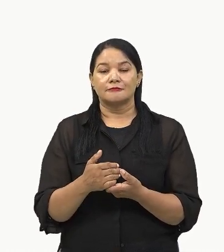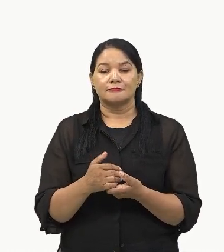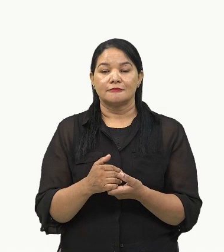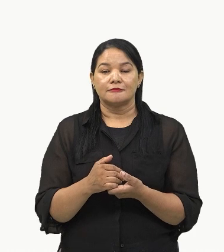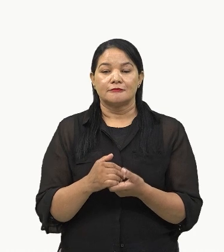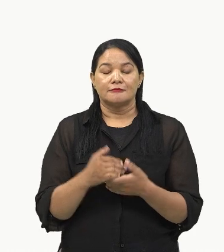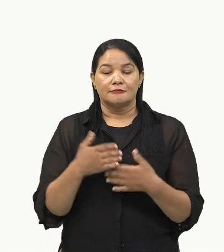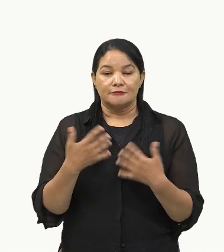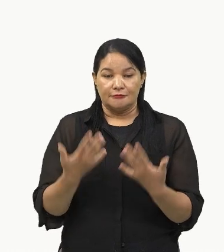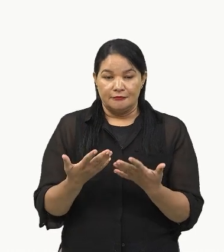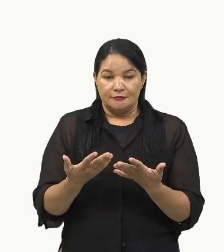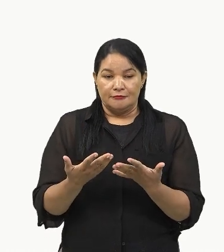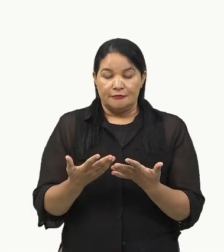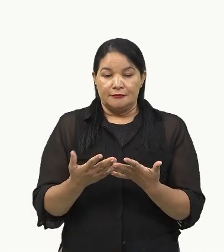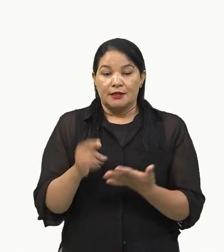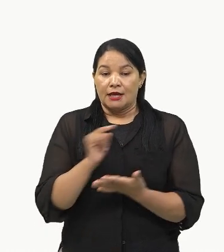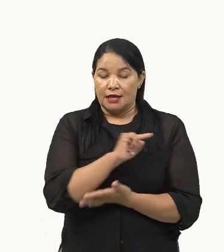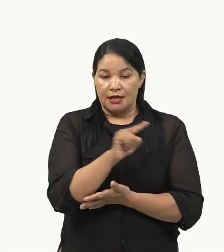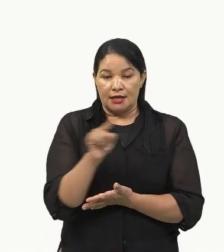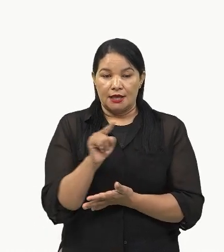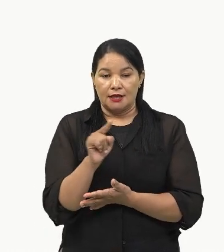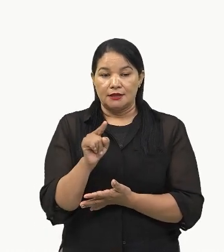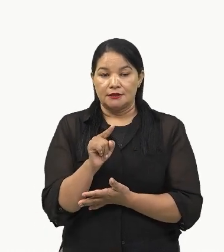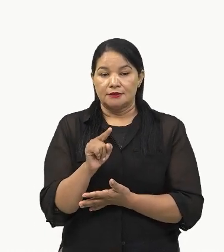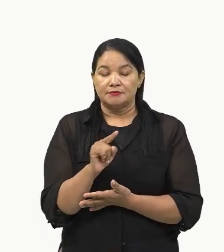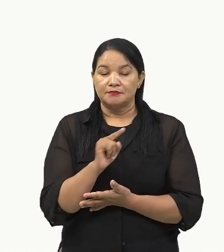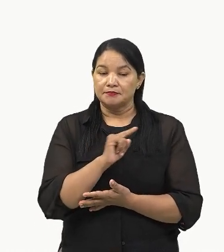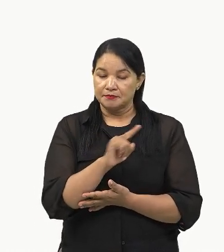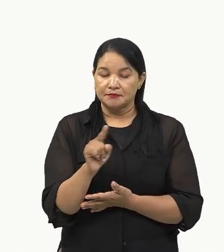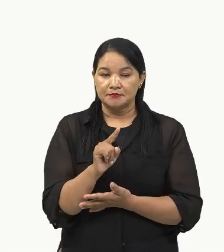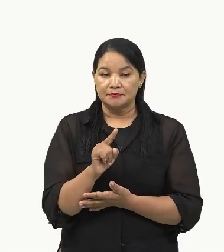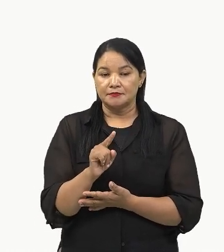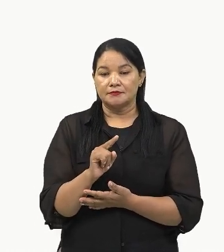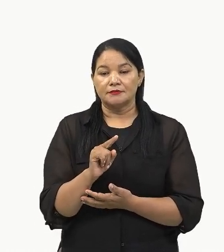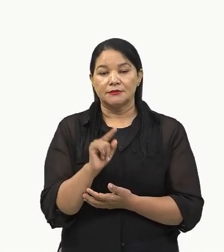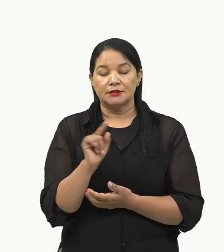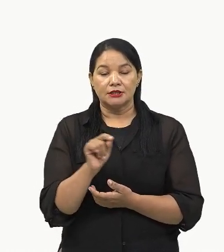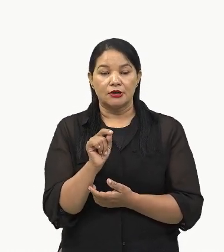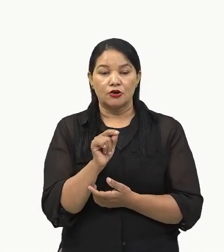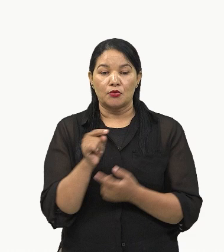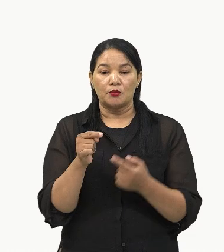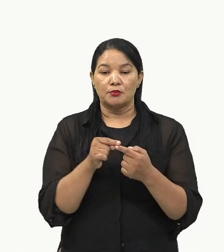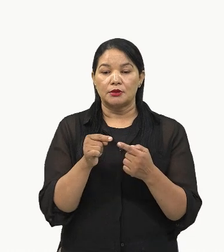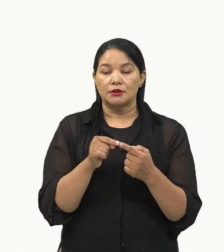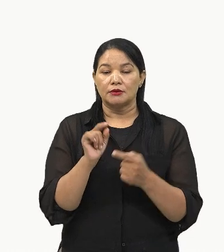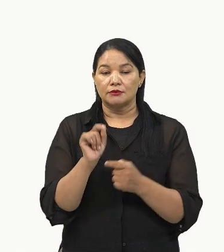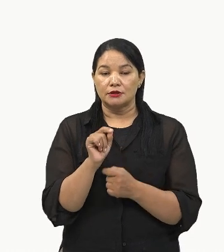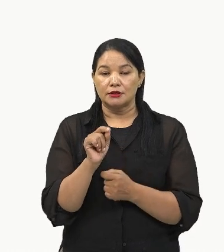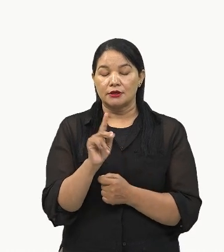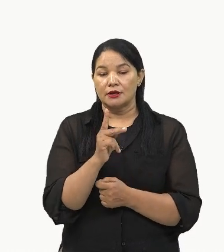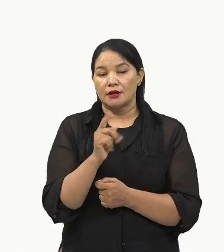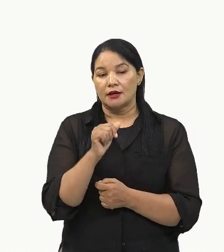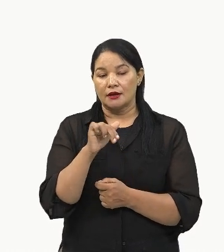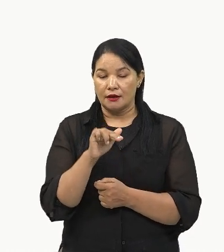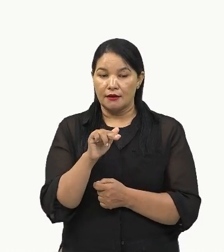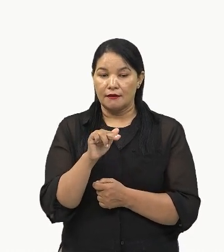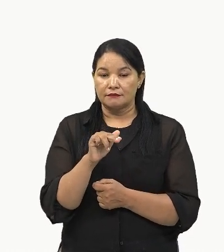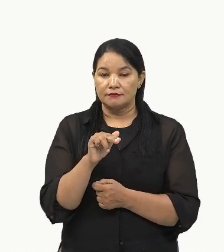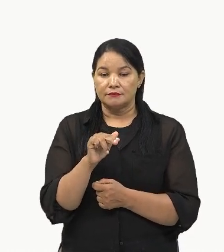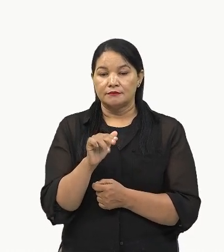falando delas. Las cocineiras, ellas. Las cocineiras, todavia, no